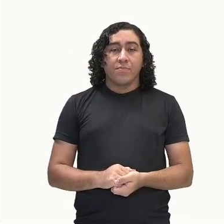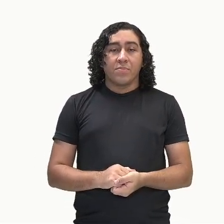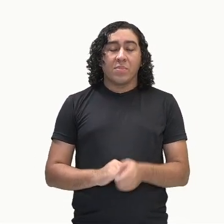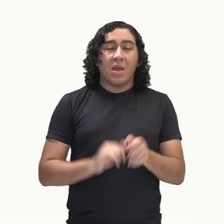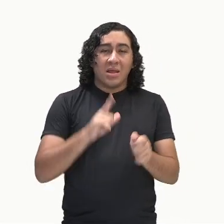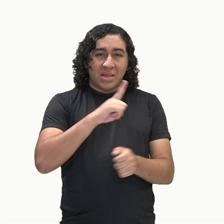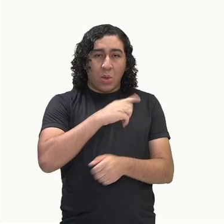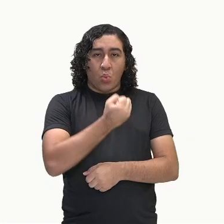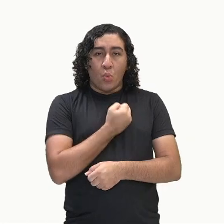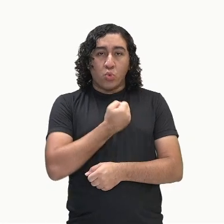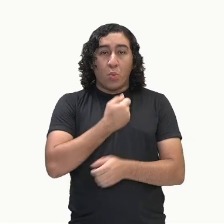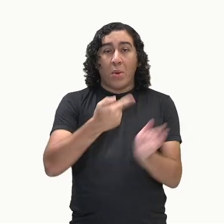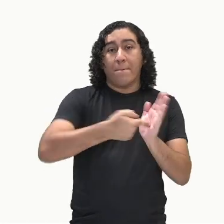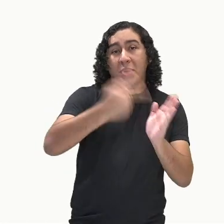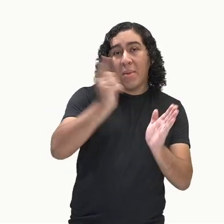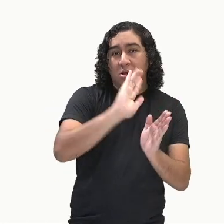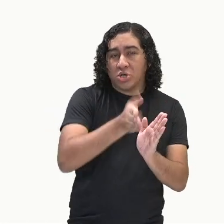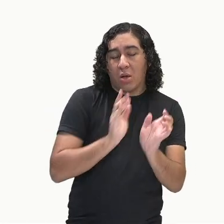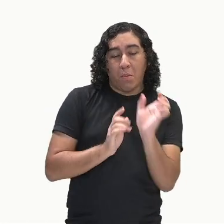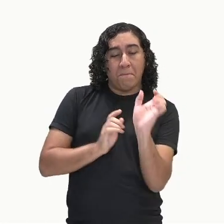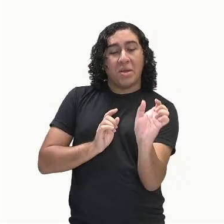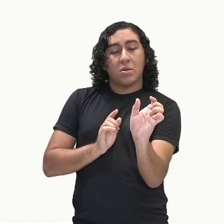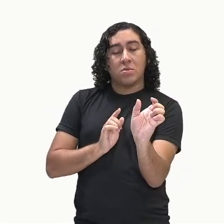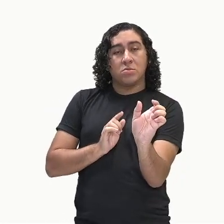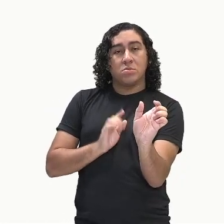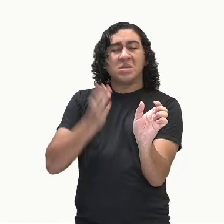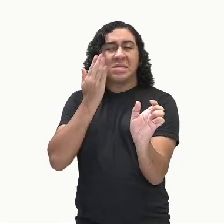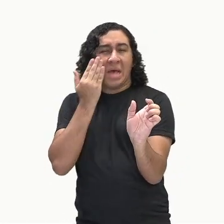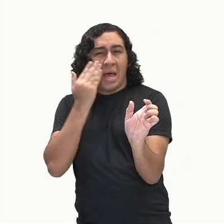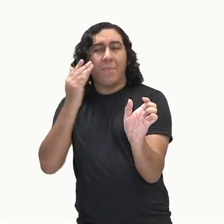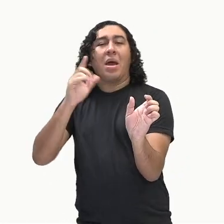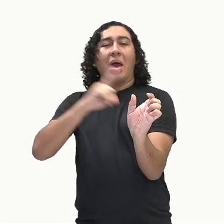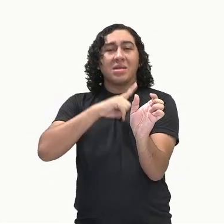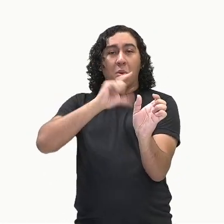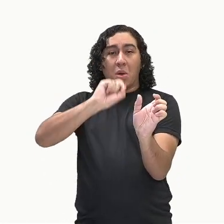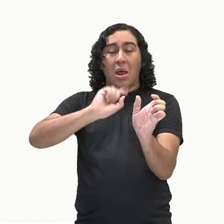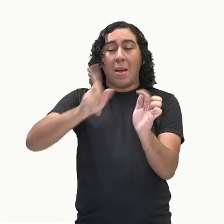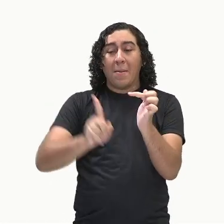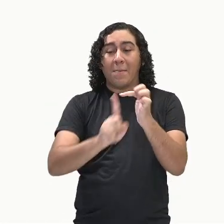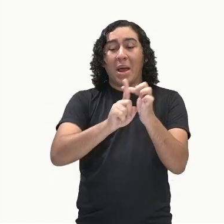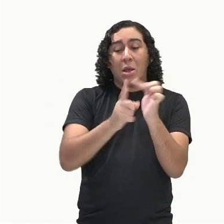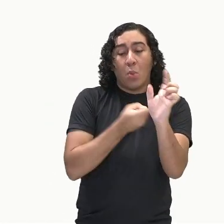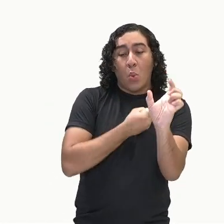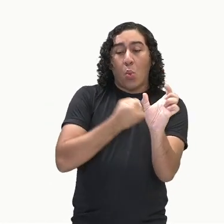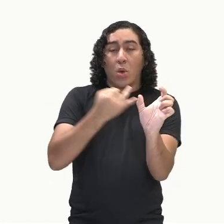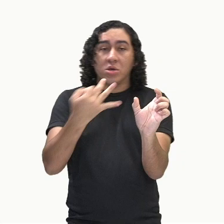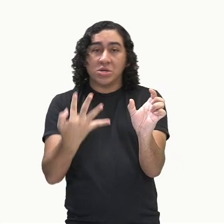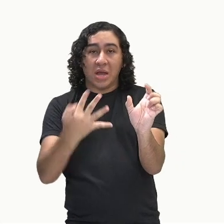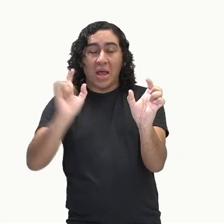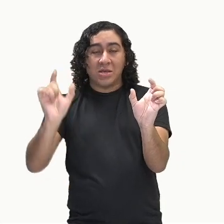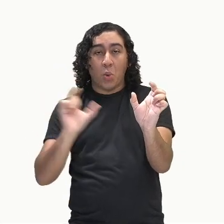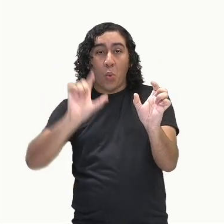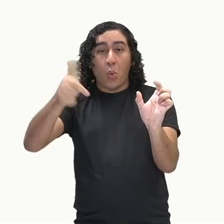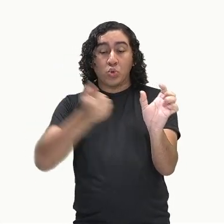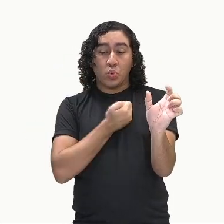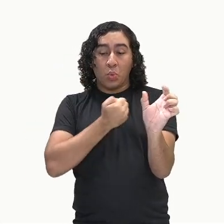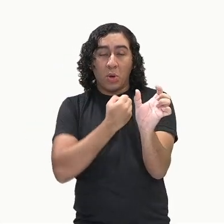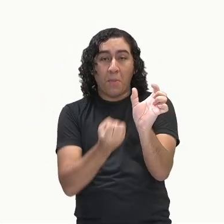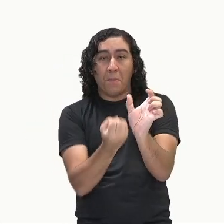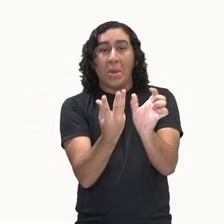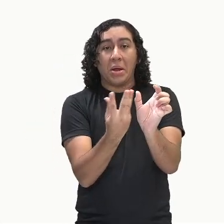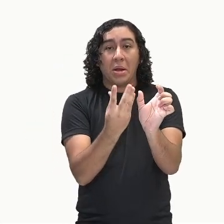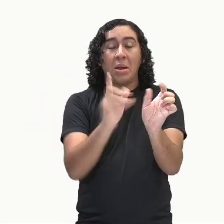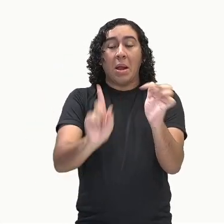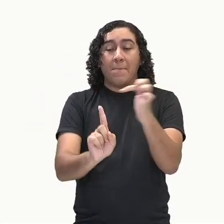termo ou toda a sequência sempre acrescentando a mesma quantidade. Essa